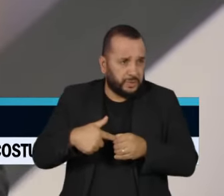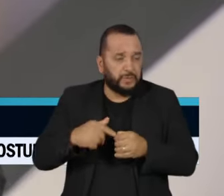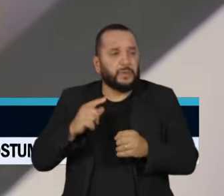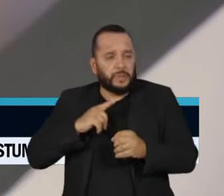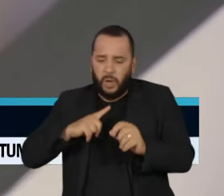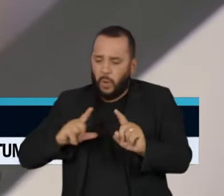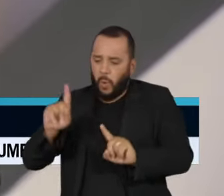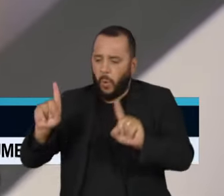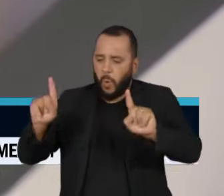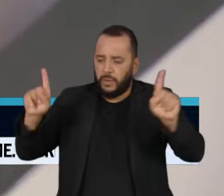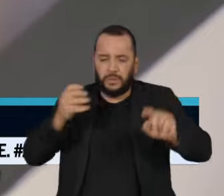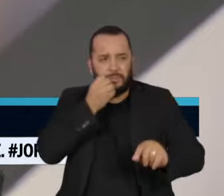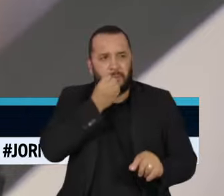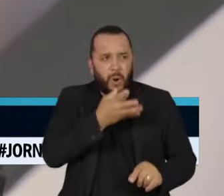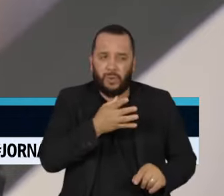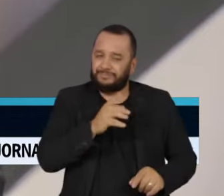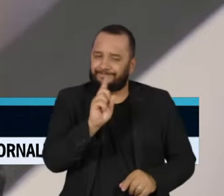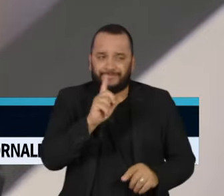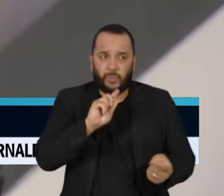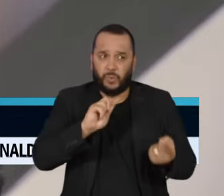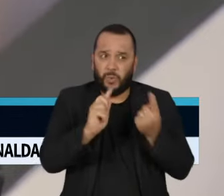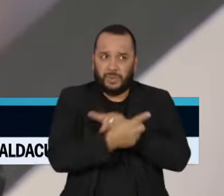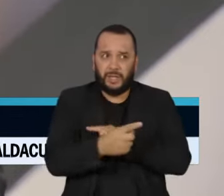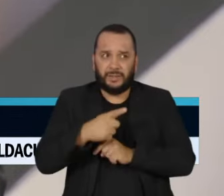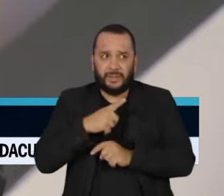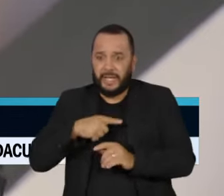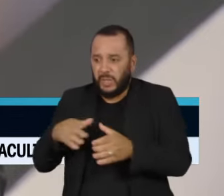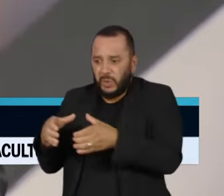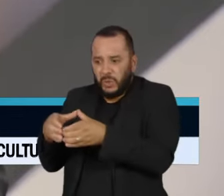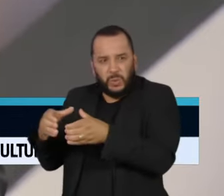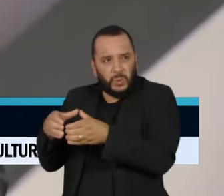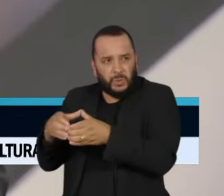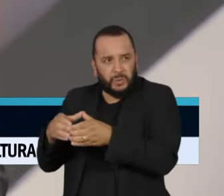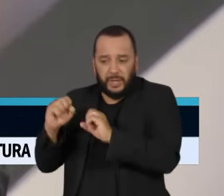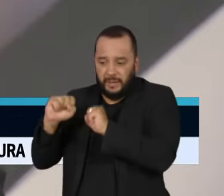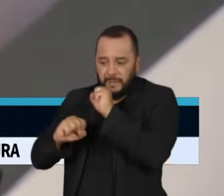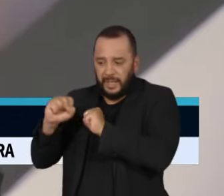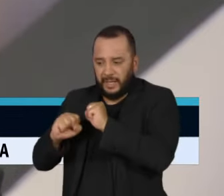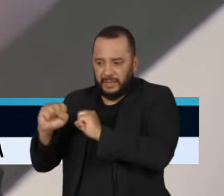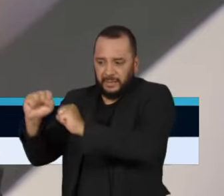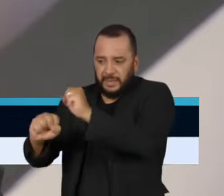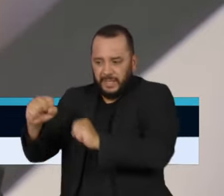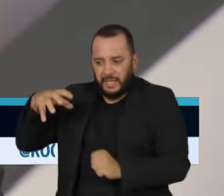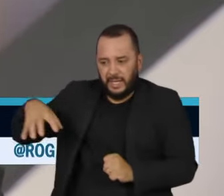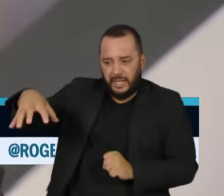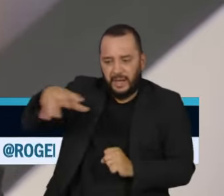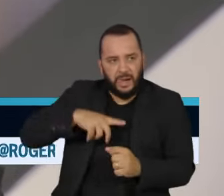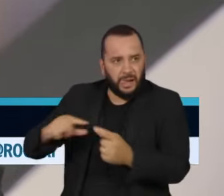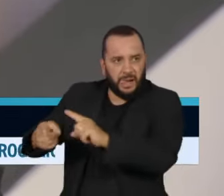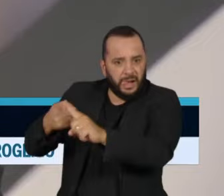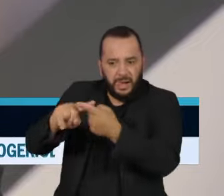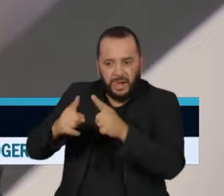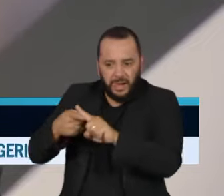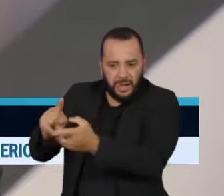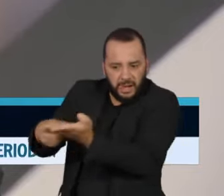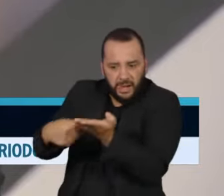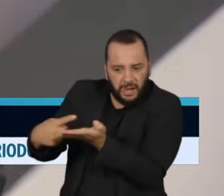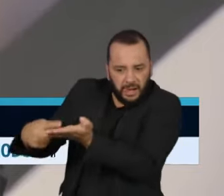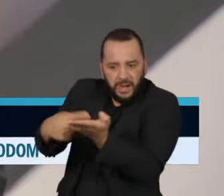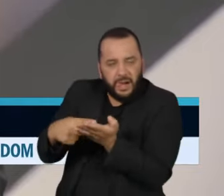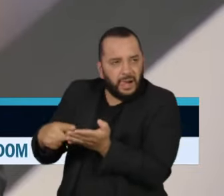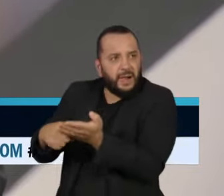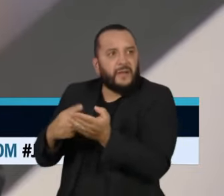contrário, são cartéis que se organizam aí para manter preços no nível que interessa aos proprietários dessas